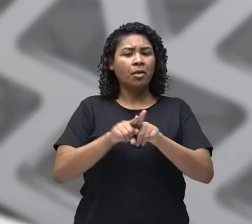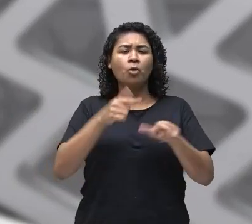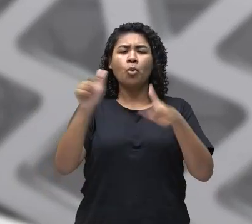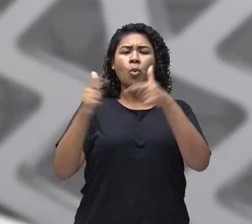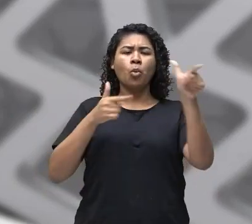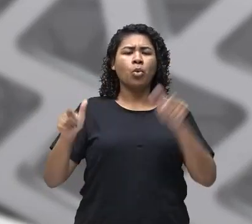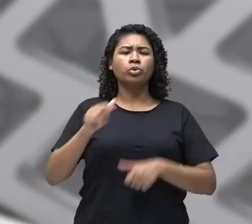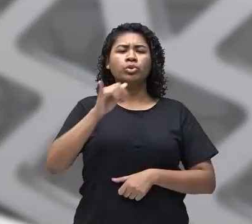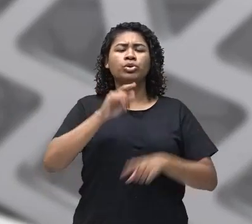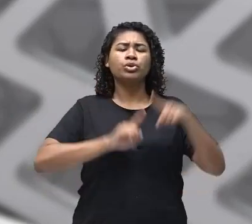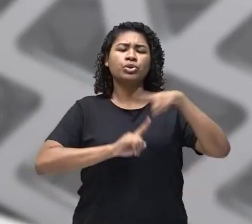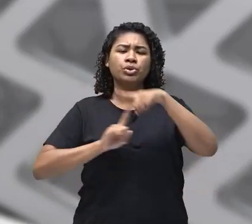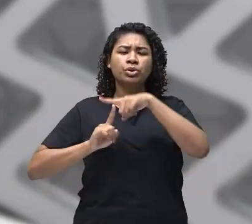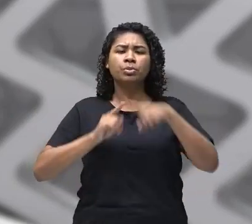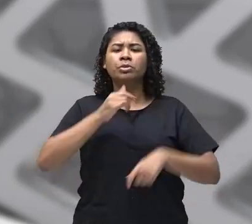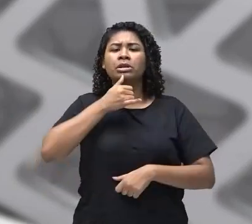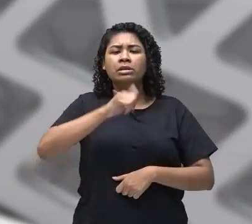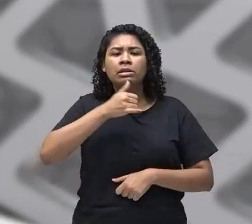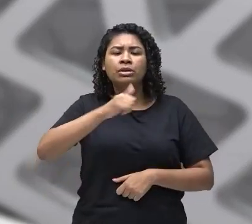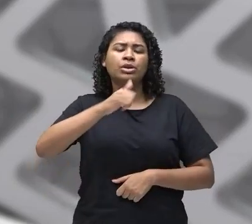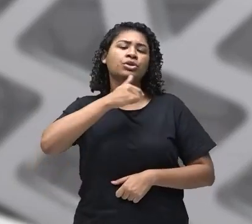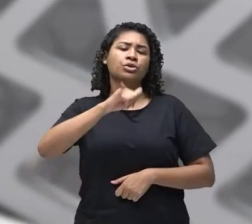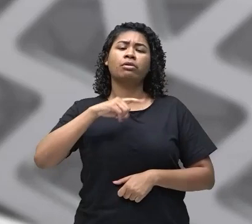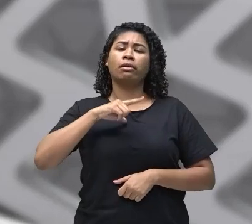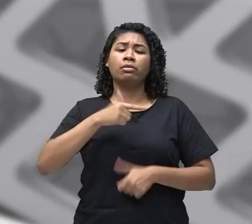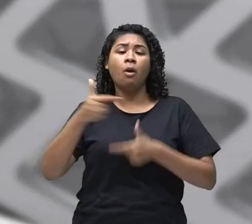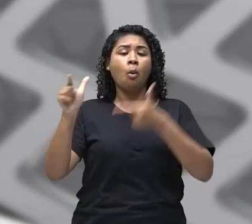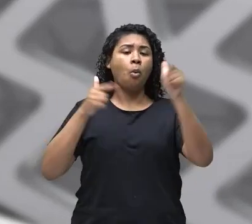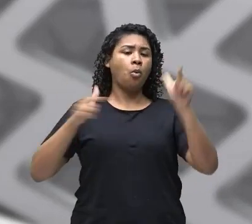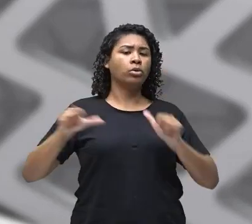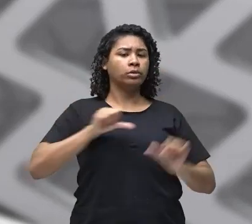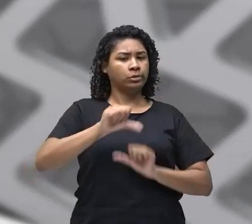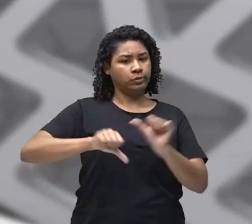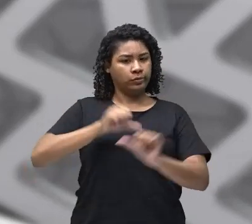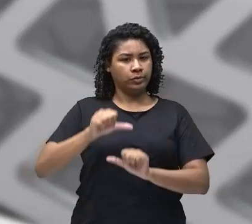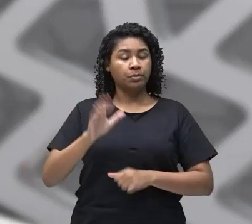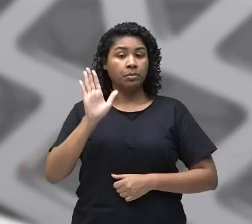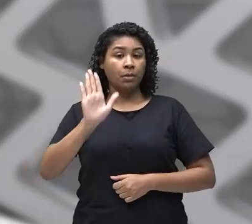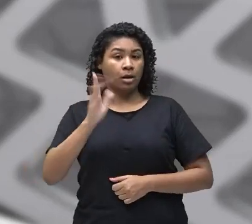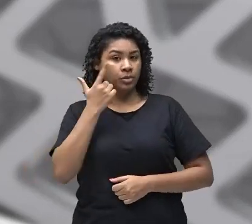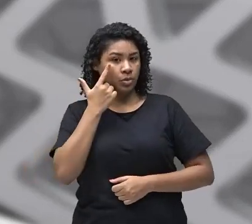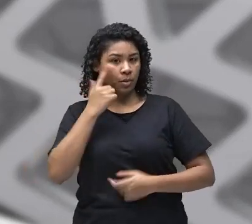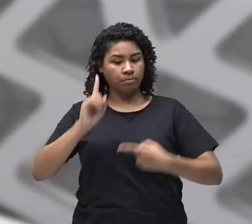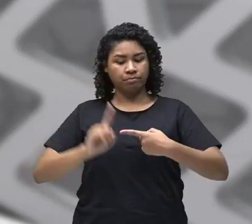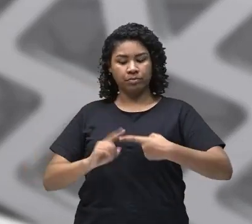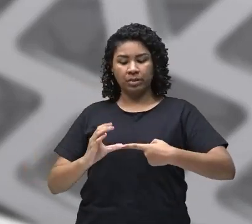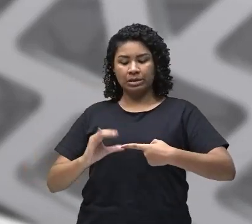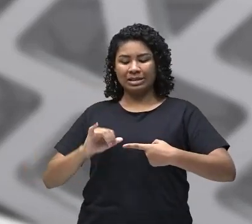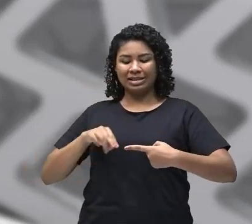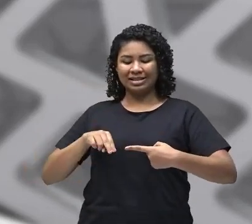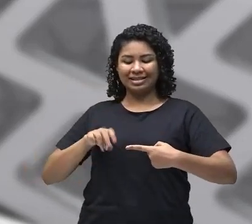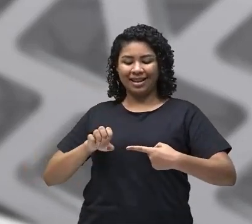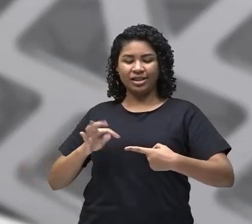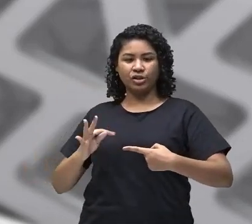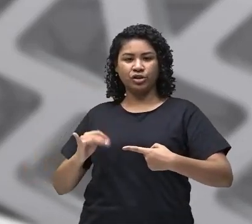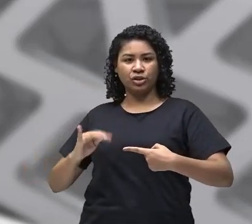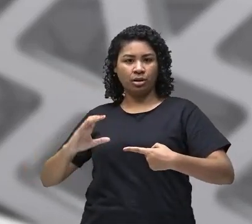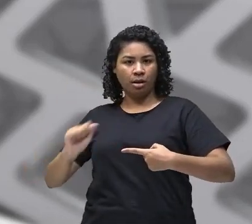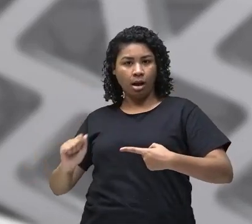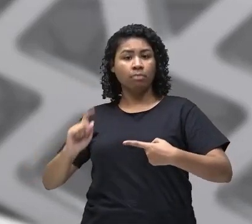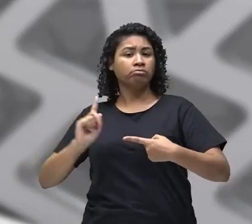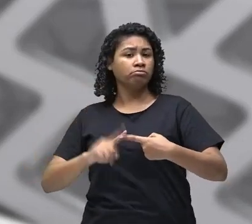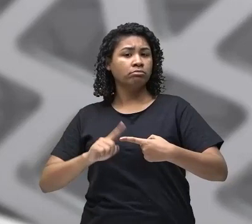várias transformações então quando se fala energia cinética eu estou falando sobre